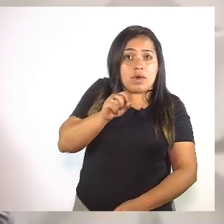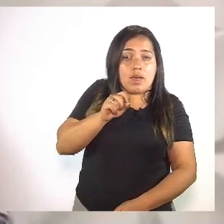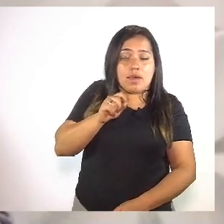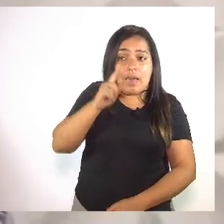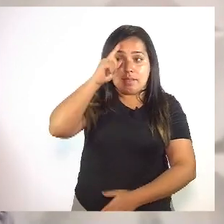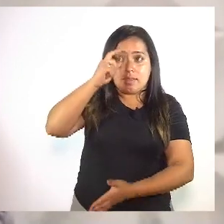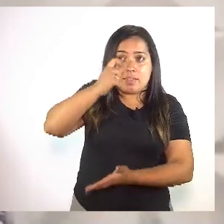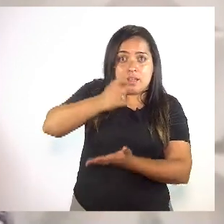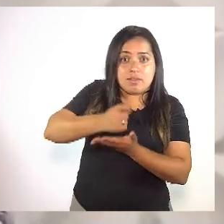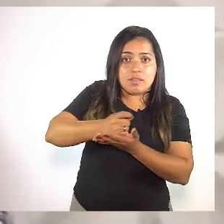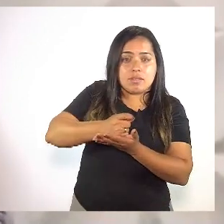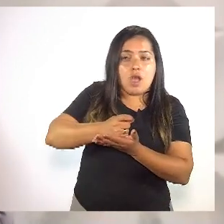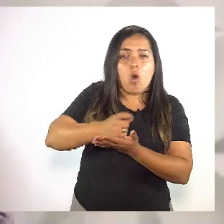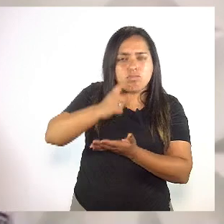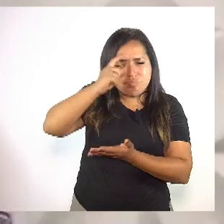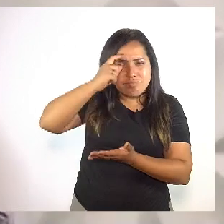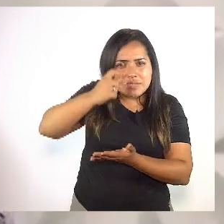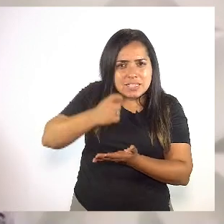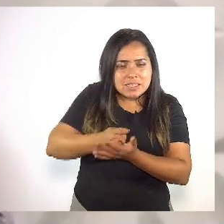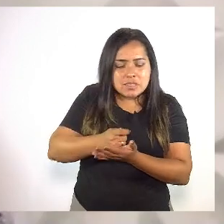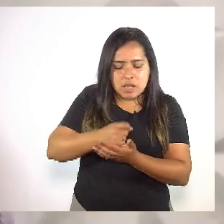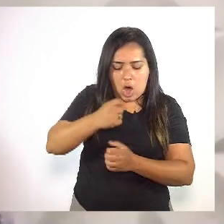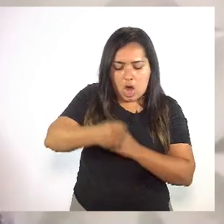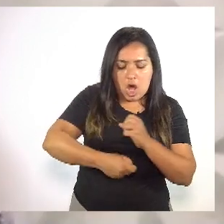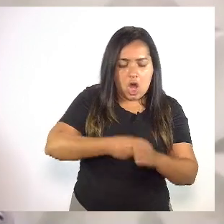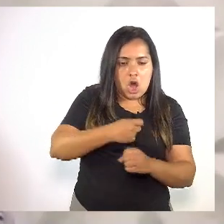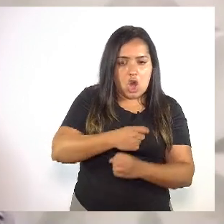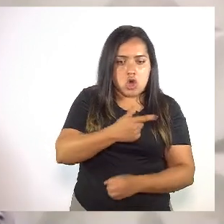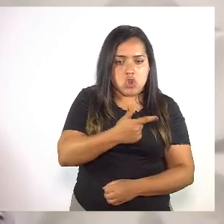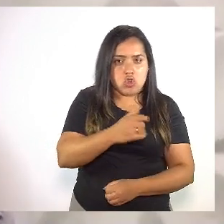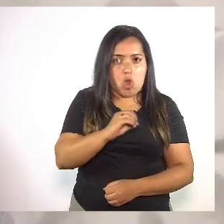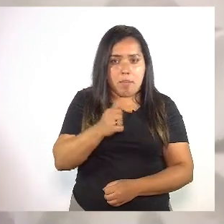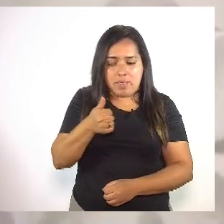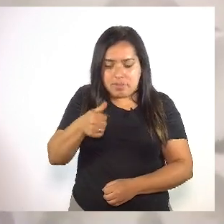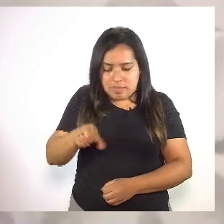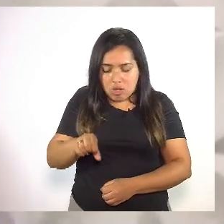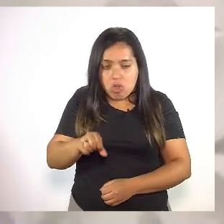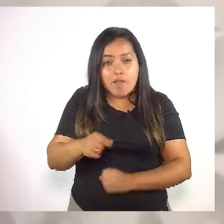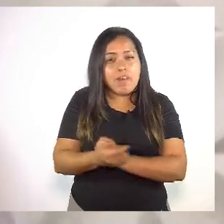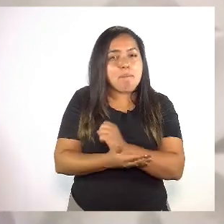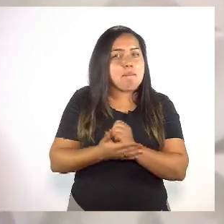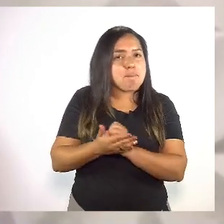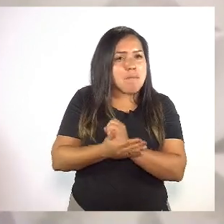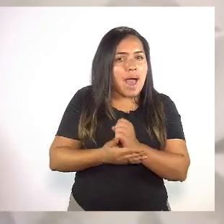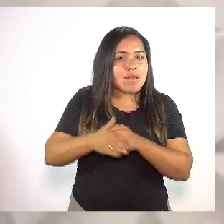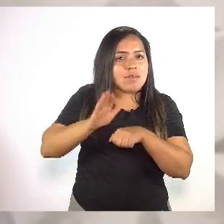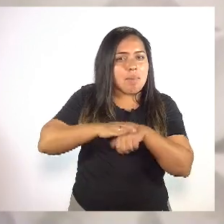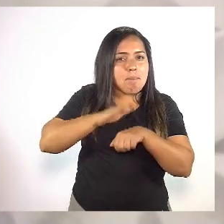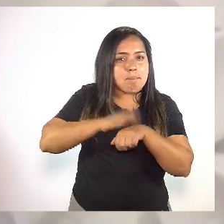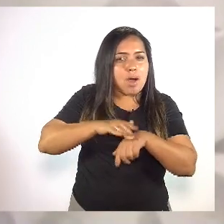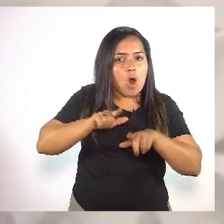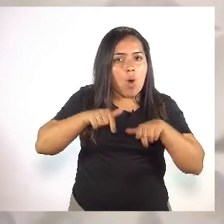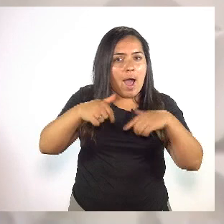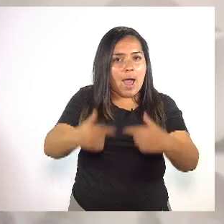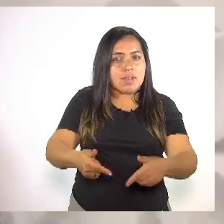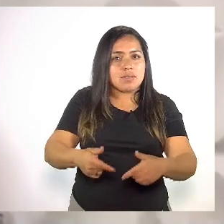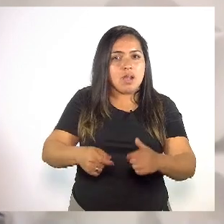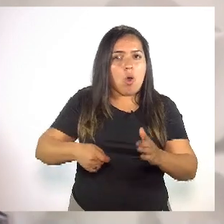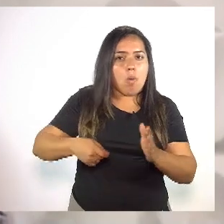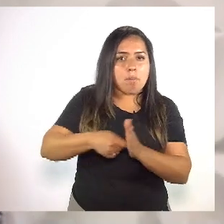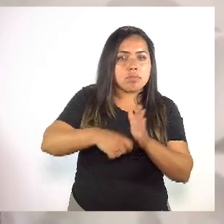as decisões tomadas em 2019 serviram de base para as ações